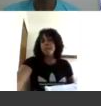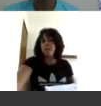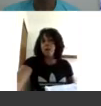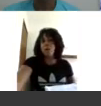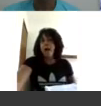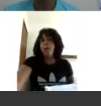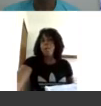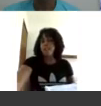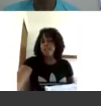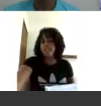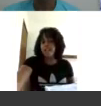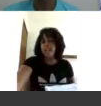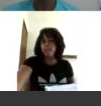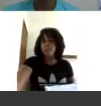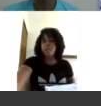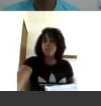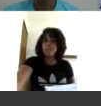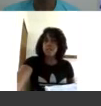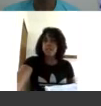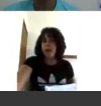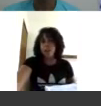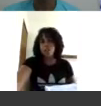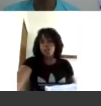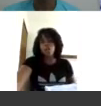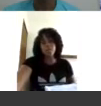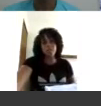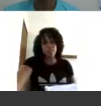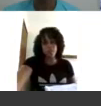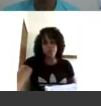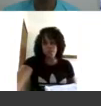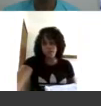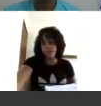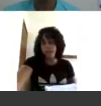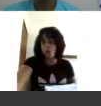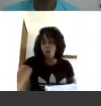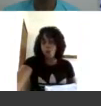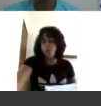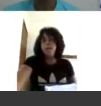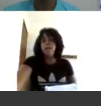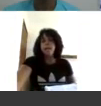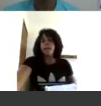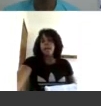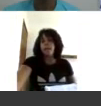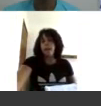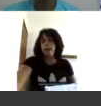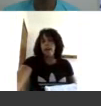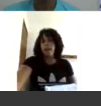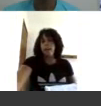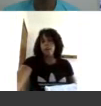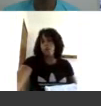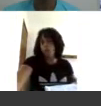e formação, a importância da educação física e arte no ensino fundamental 1, né,